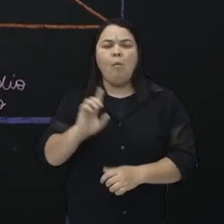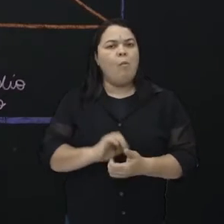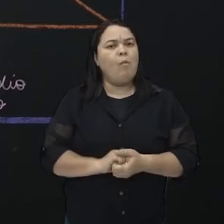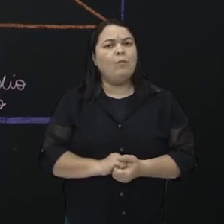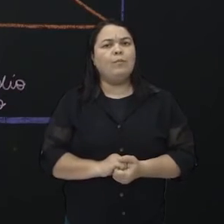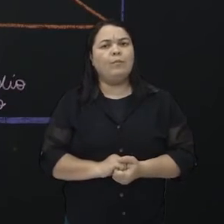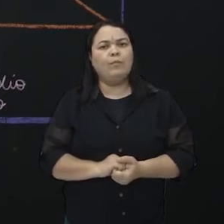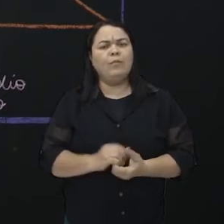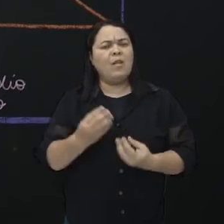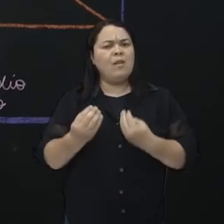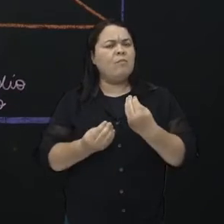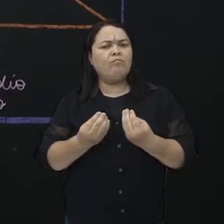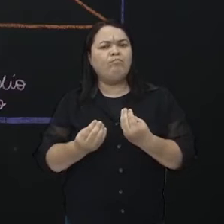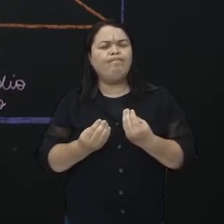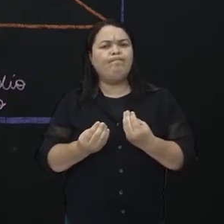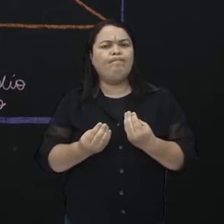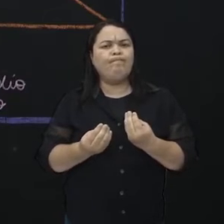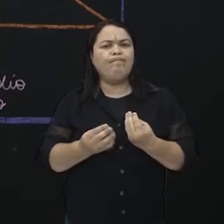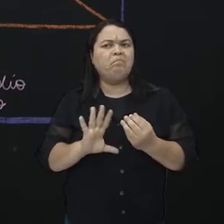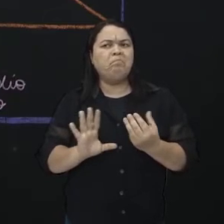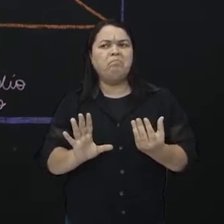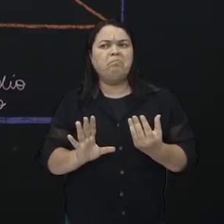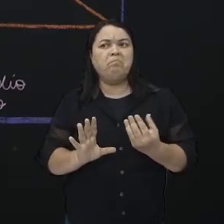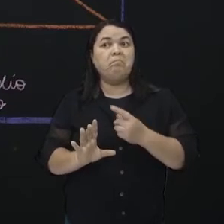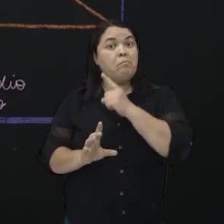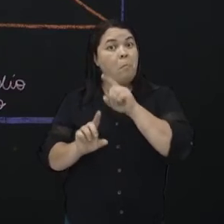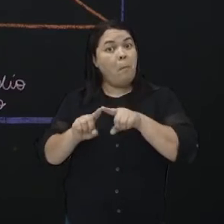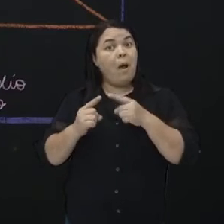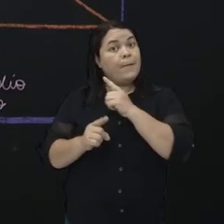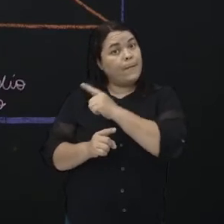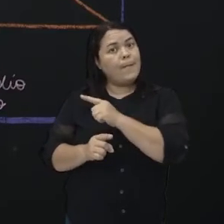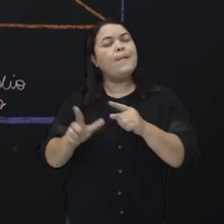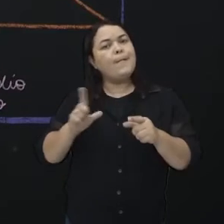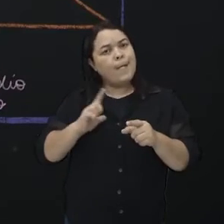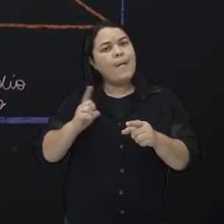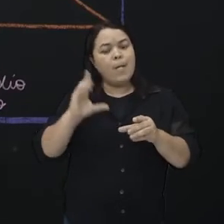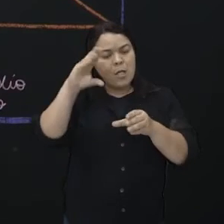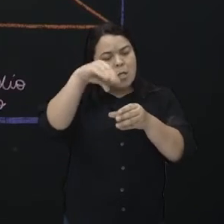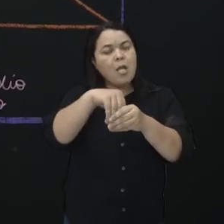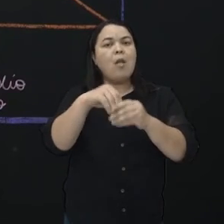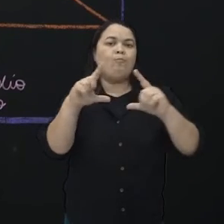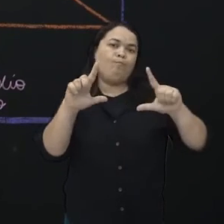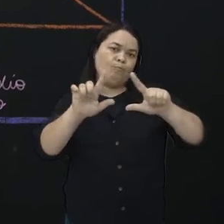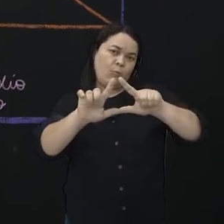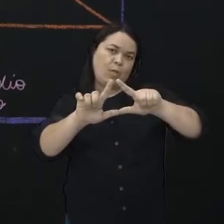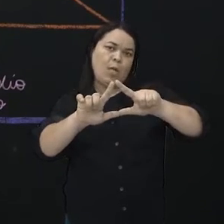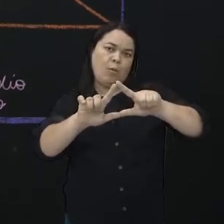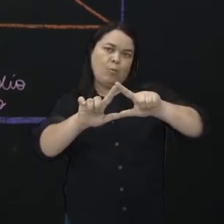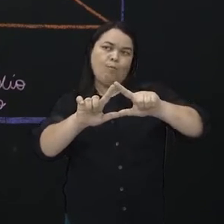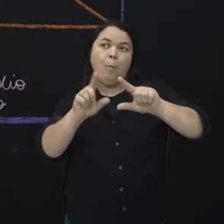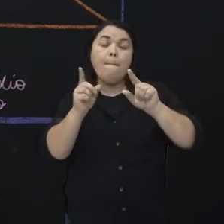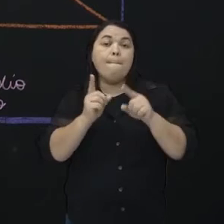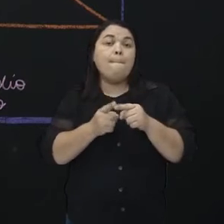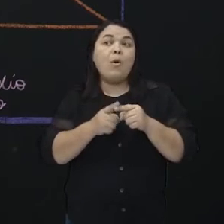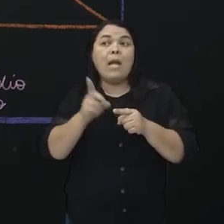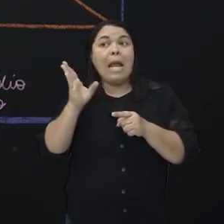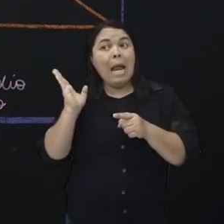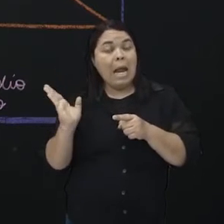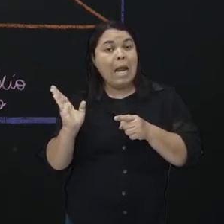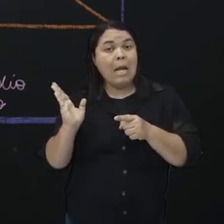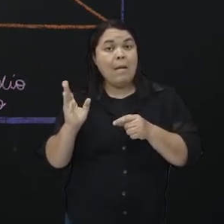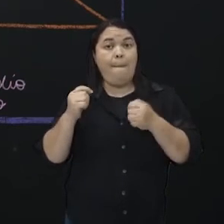quê? Porque para ser seviana, o segmento tem que sair de um dos vértices. E reparem que aqui nesse caso,